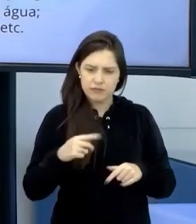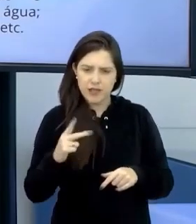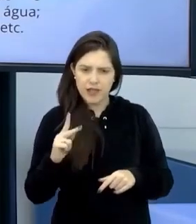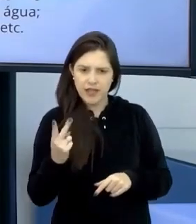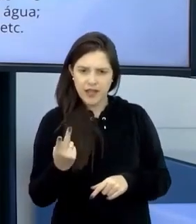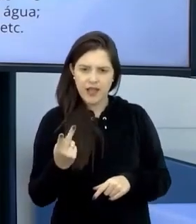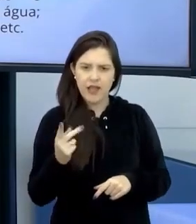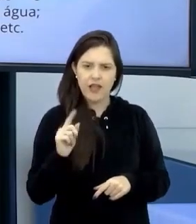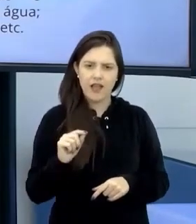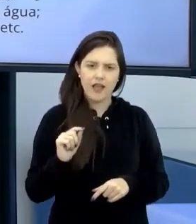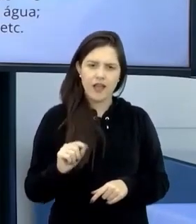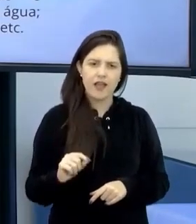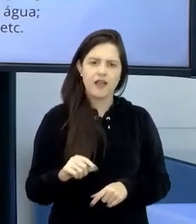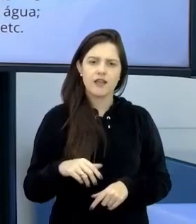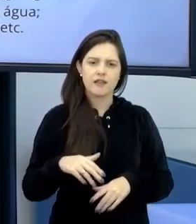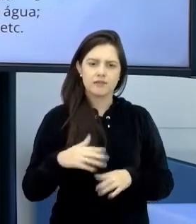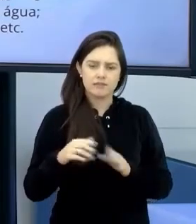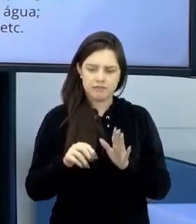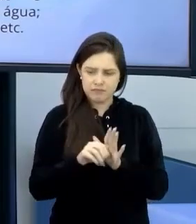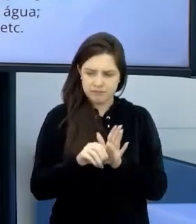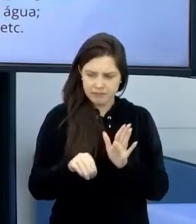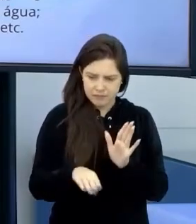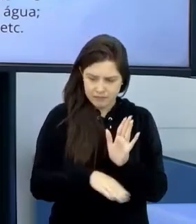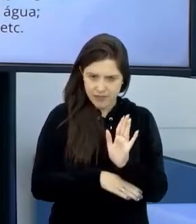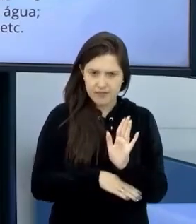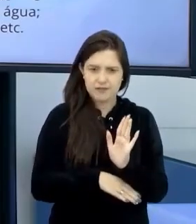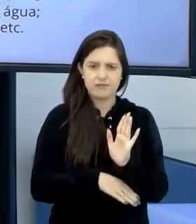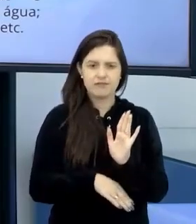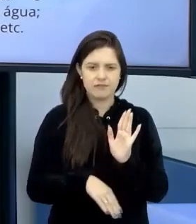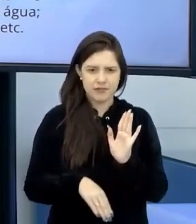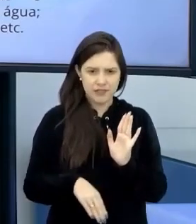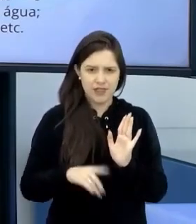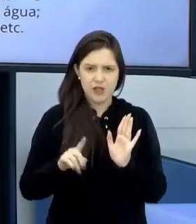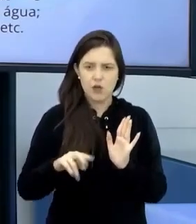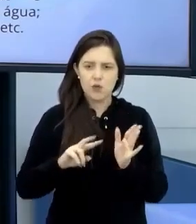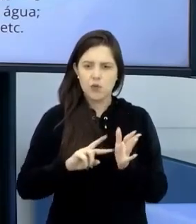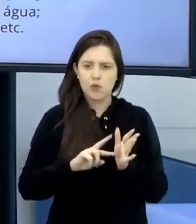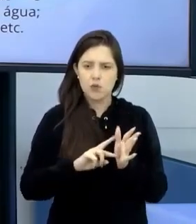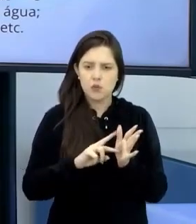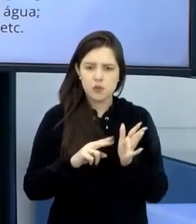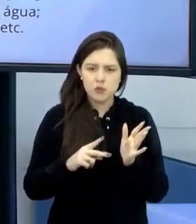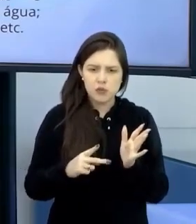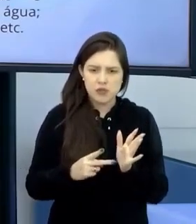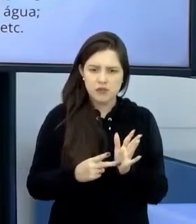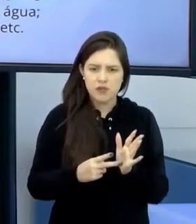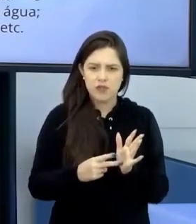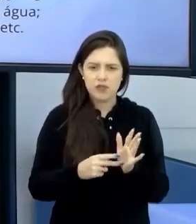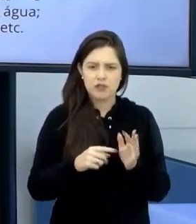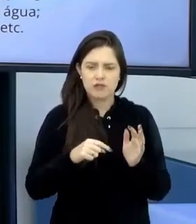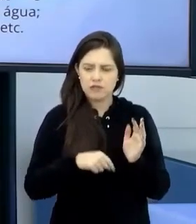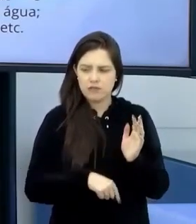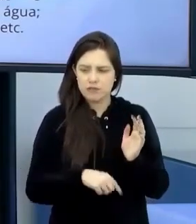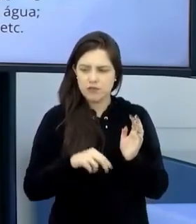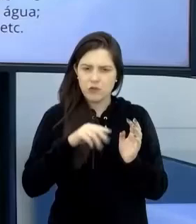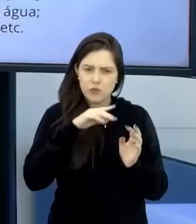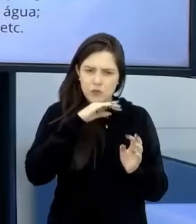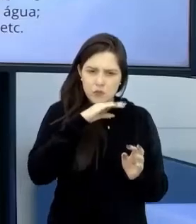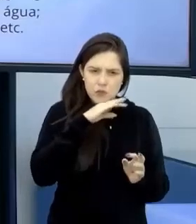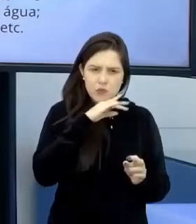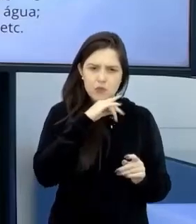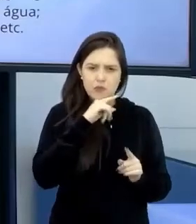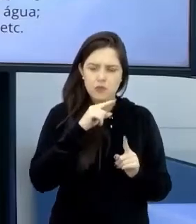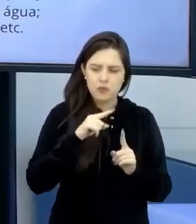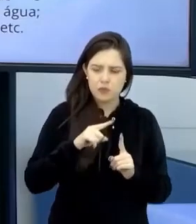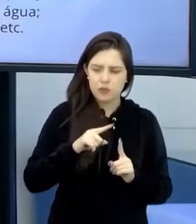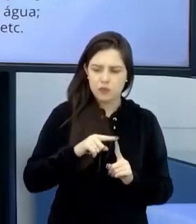temos um pH baixo, mais ácido, né, abaixo de 7 mais ácido, significa que alguma coisa não está bem. Há algum tipo de poluição